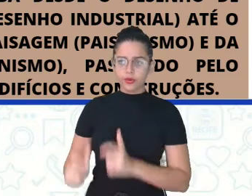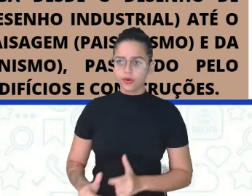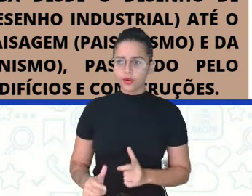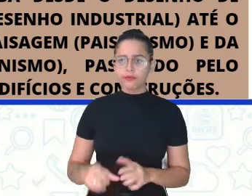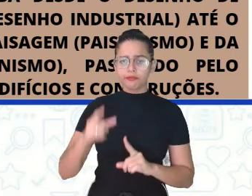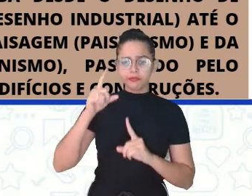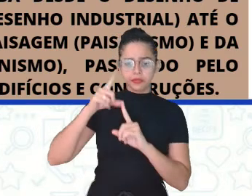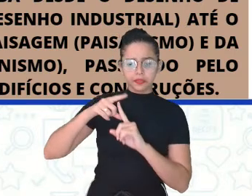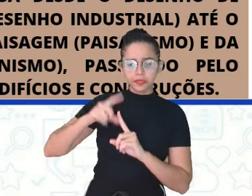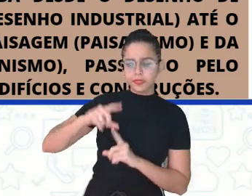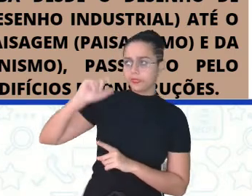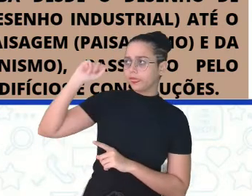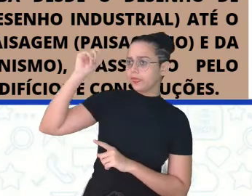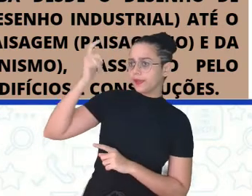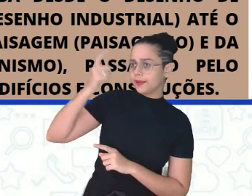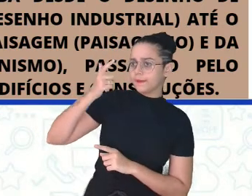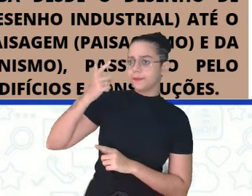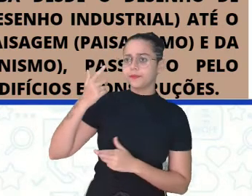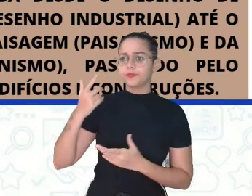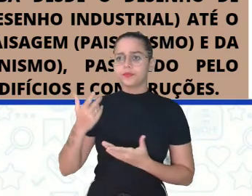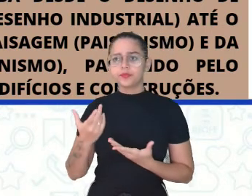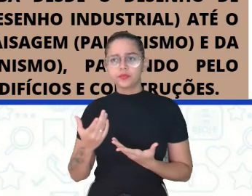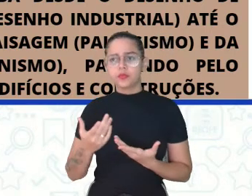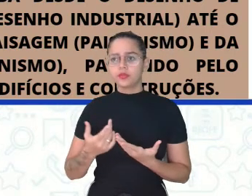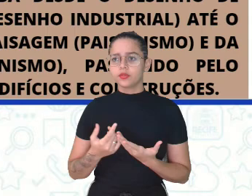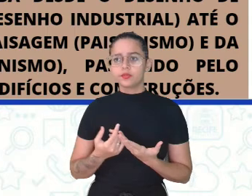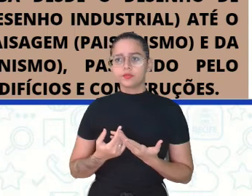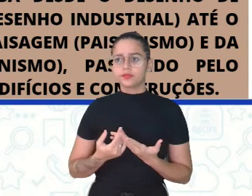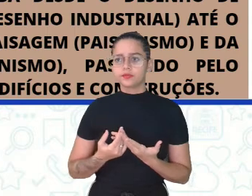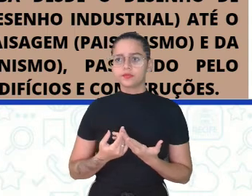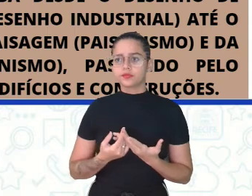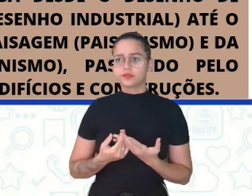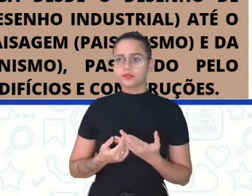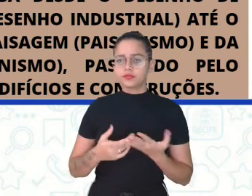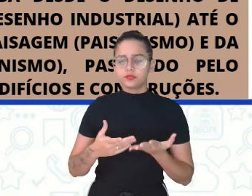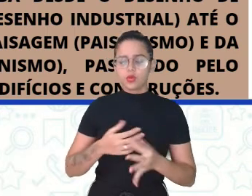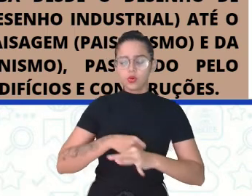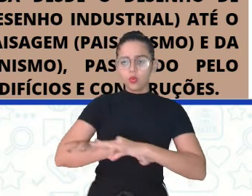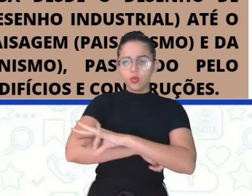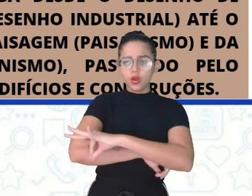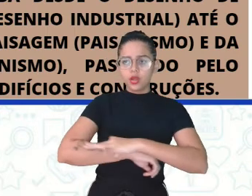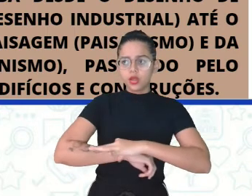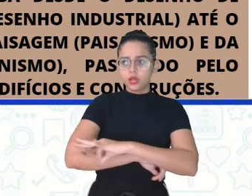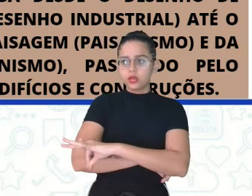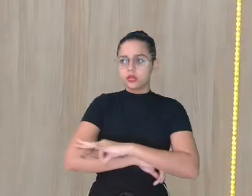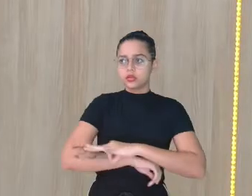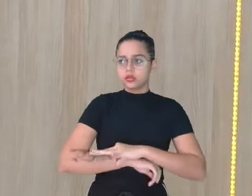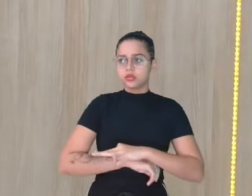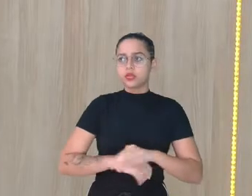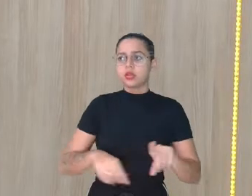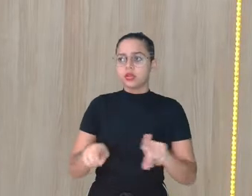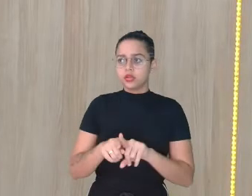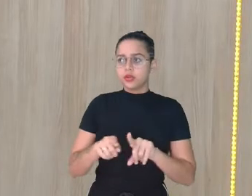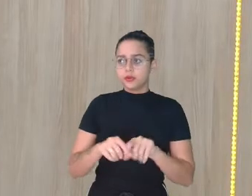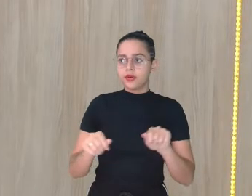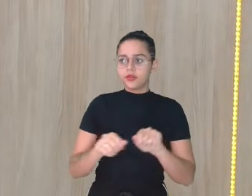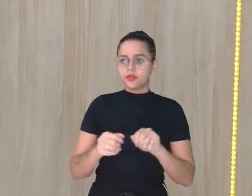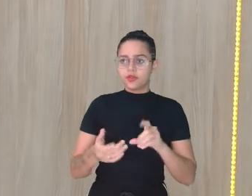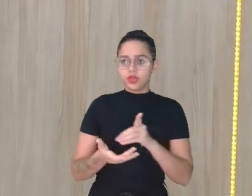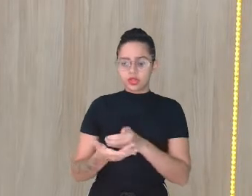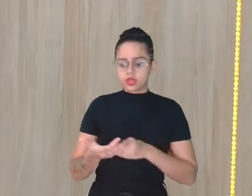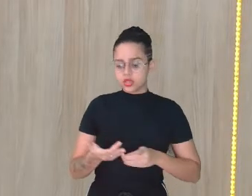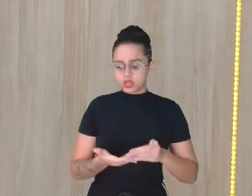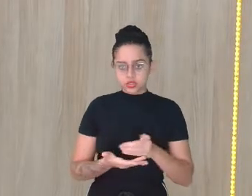tipo de iluminação, as esquadrias. Ele o arquiteto, né, que também fez o design do